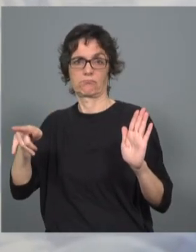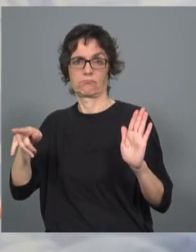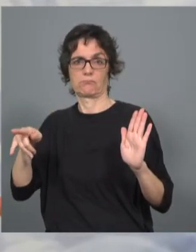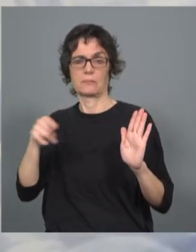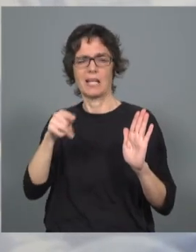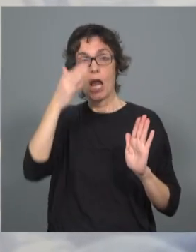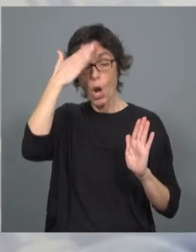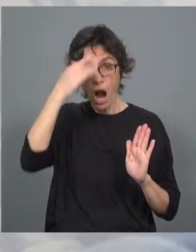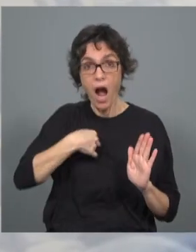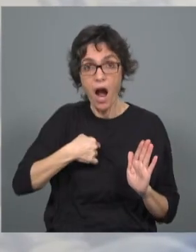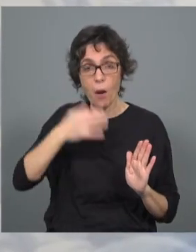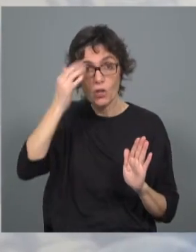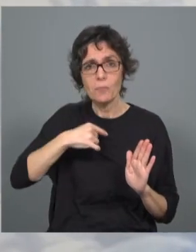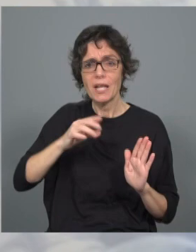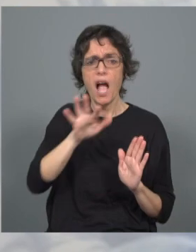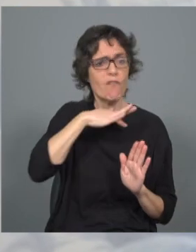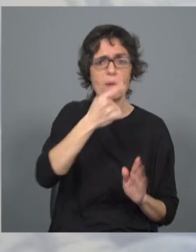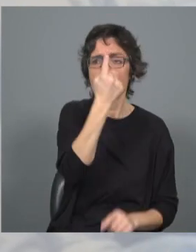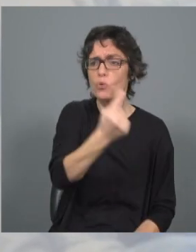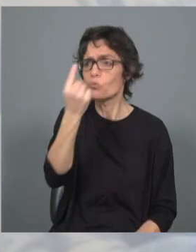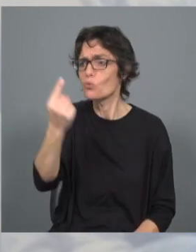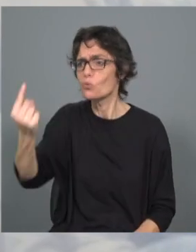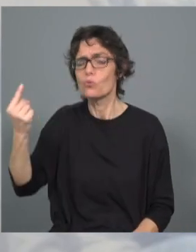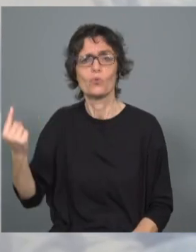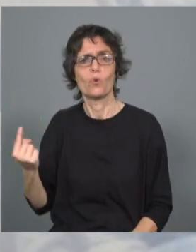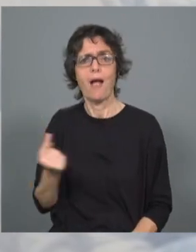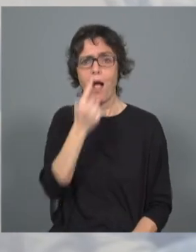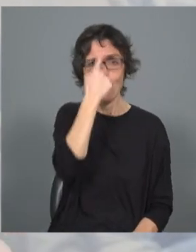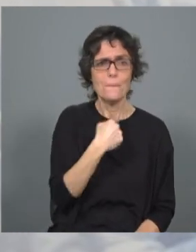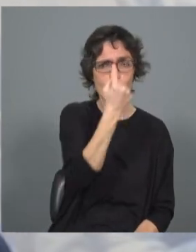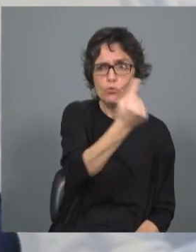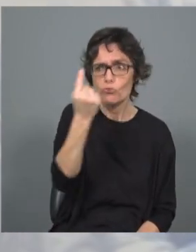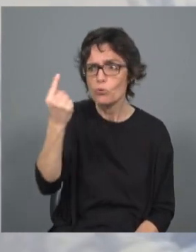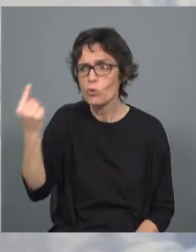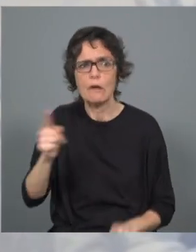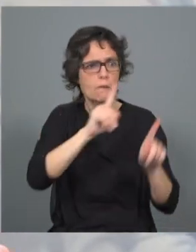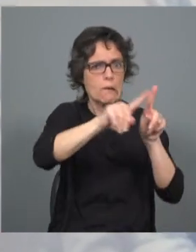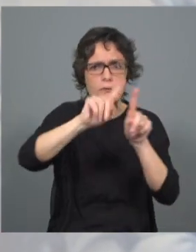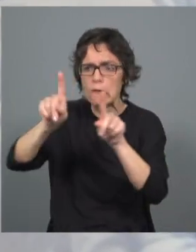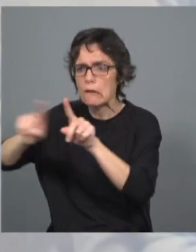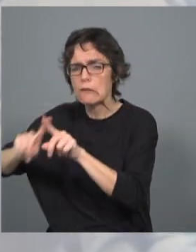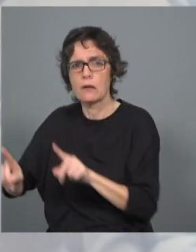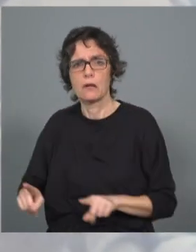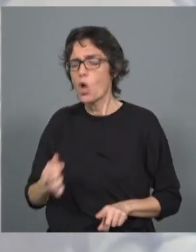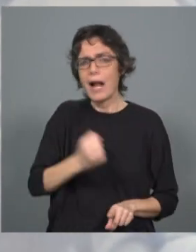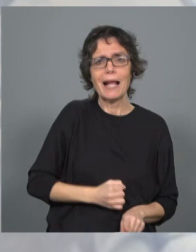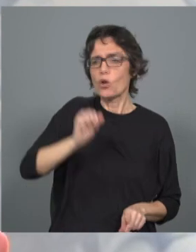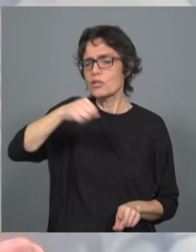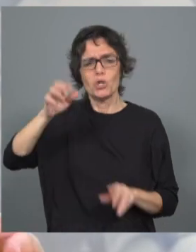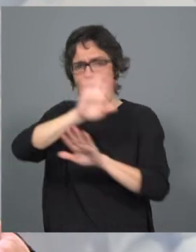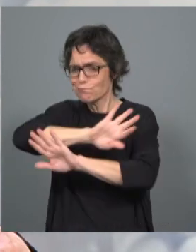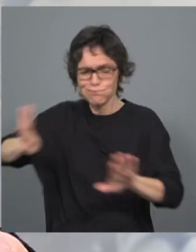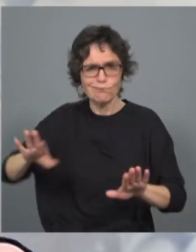são todas elas e cada uma é uma unidade única, diferente, com os seus desafios, com as suas diversidades das mais diversas naturezas. E por